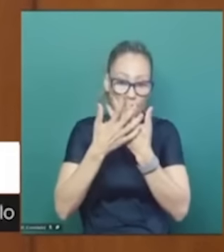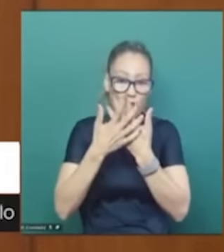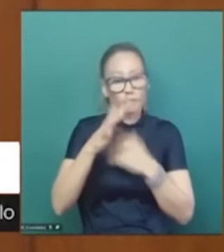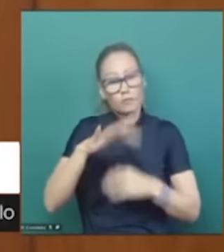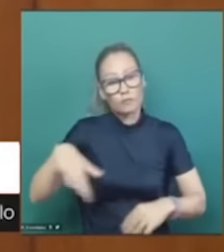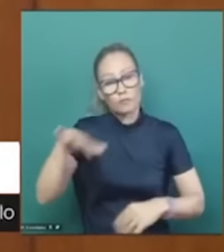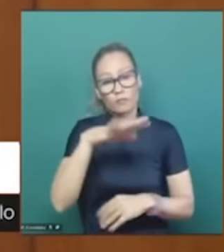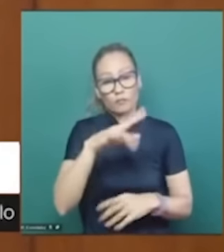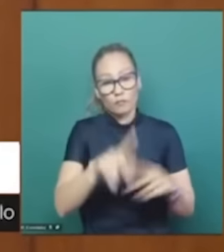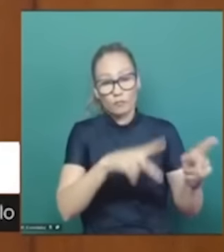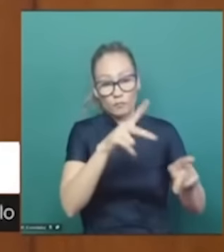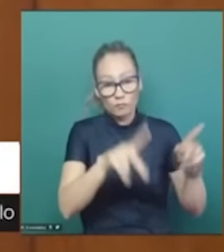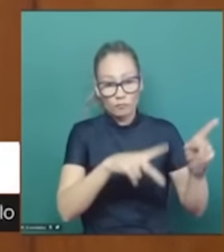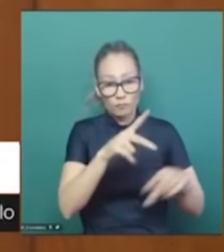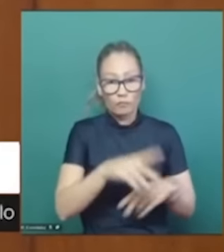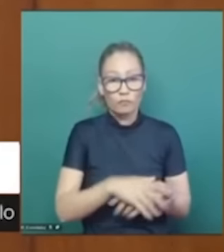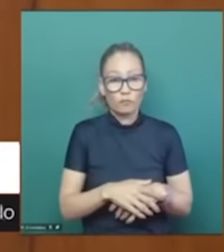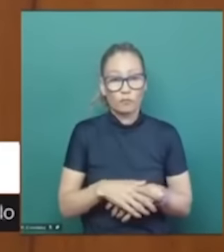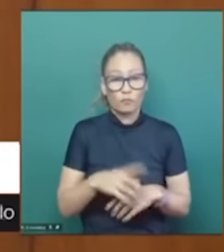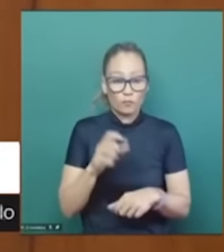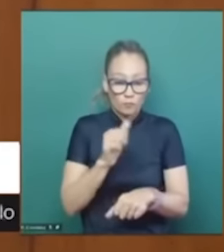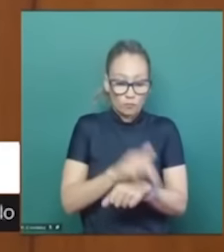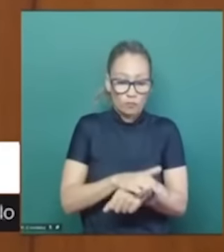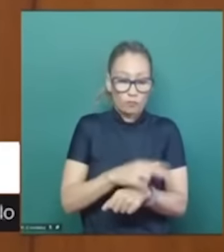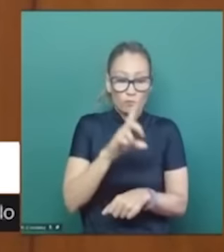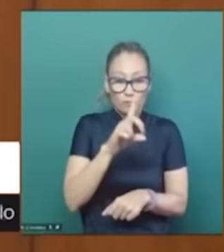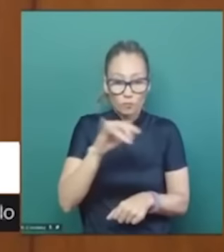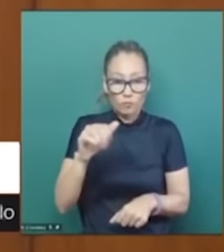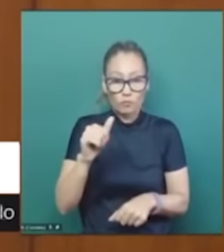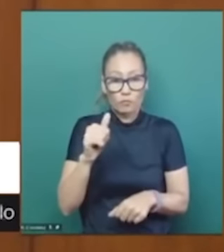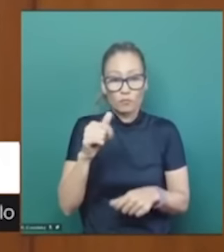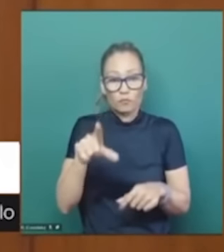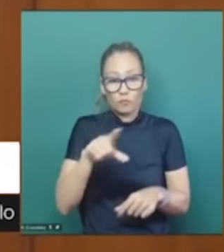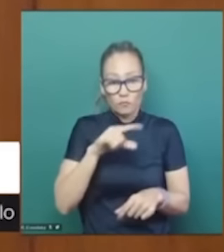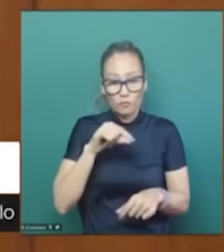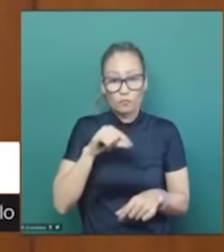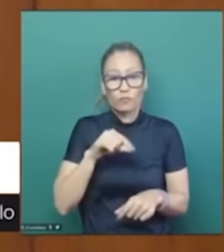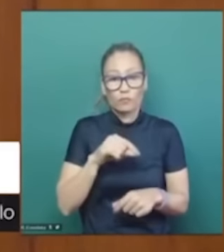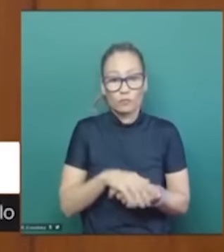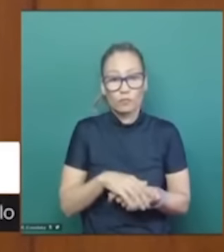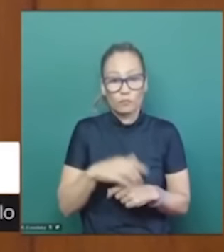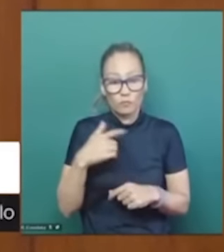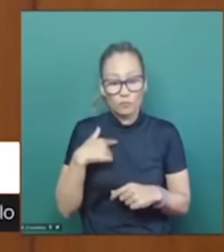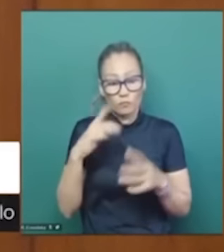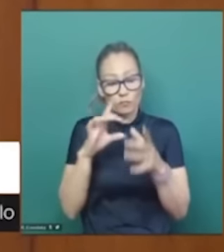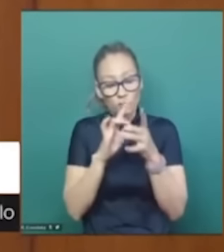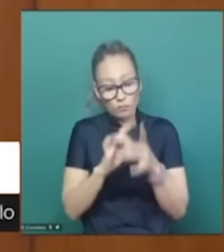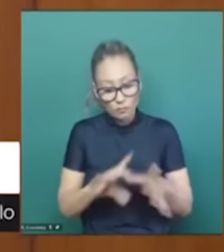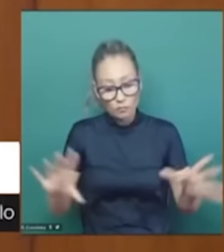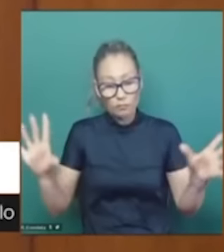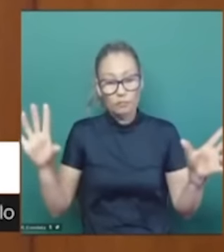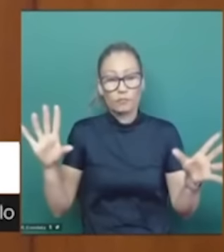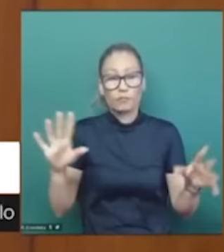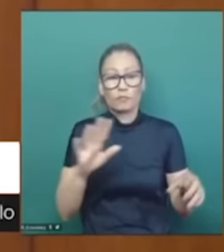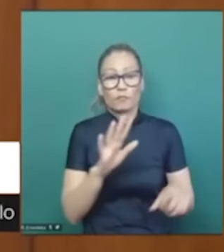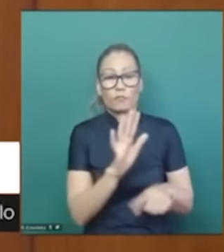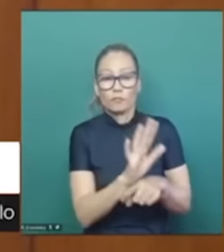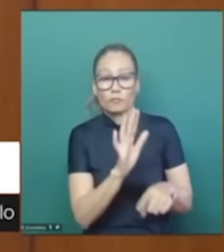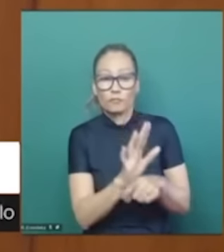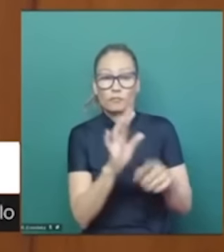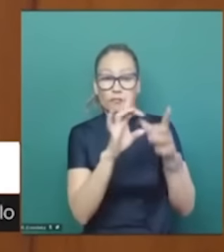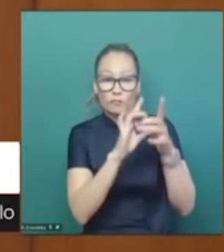desde o dia que assumi, nunca escondi o meu viés ideológico. Eu sou um liberal. Eu defendo o mercado, eu defendo a liberdade de empreender